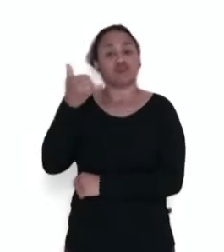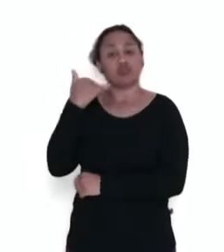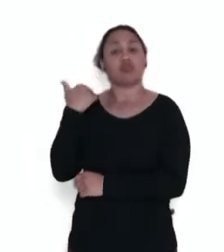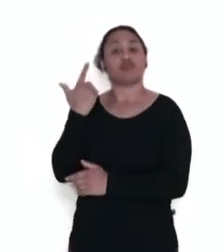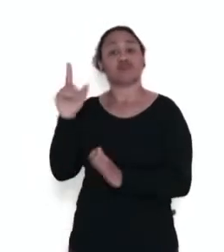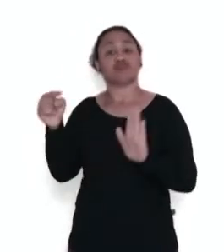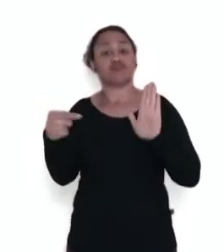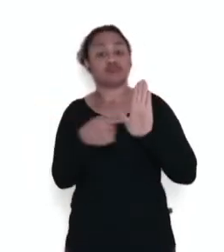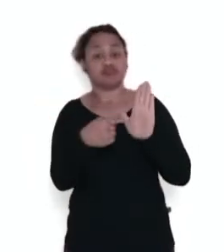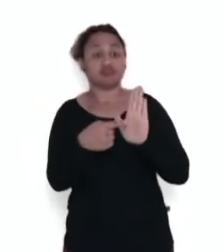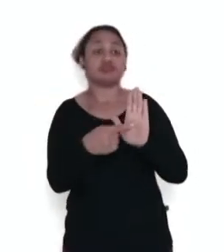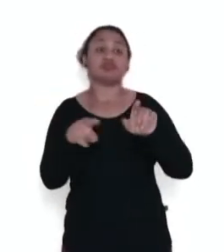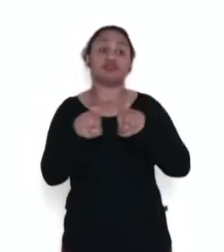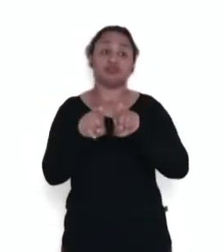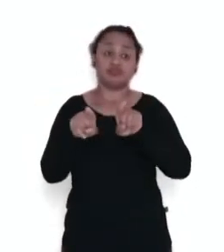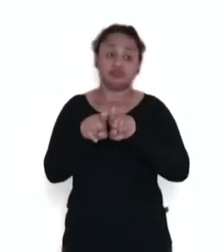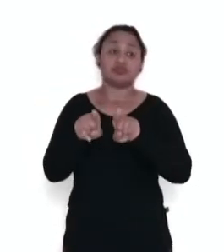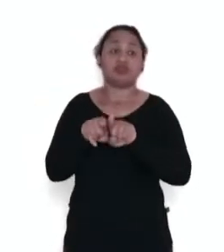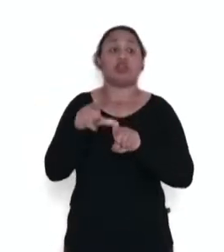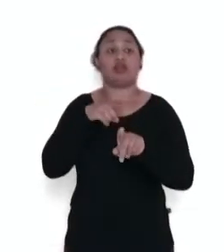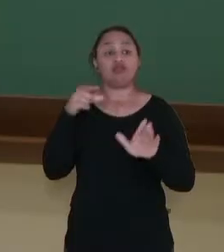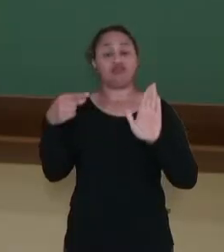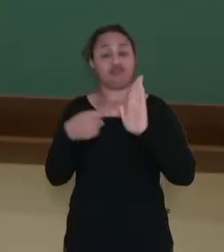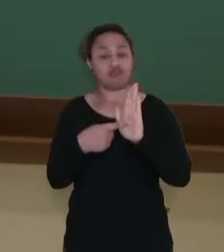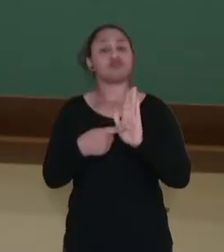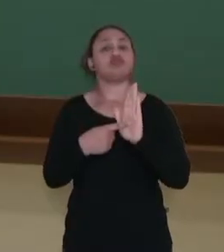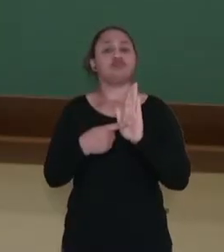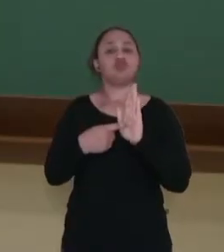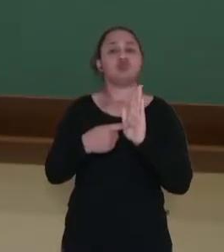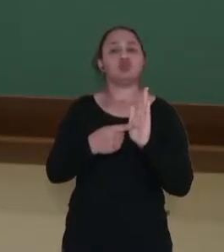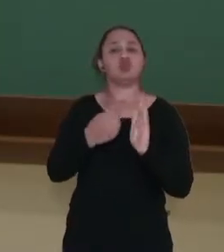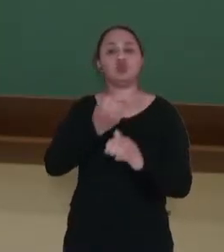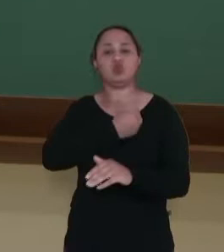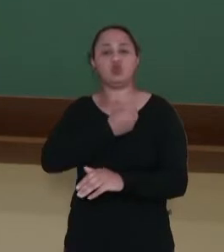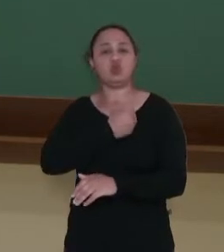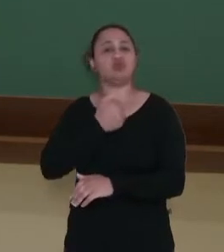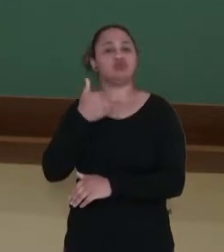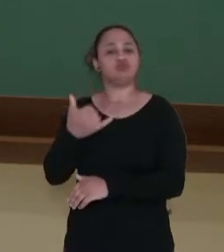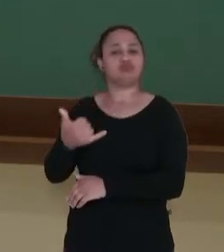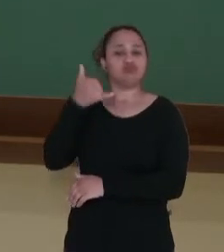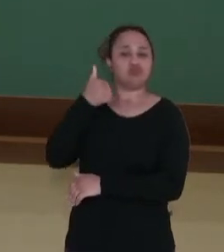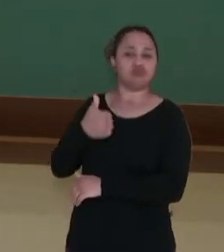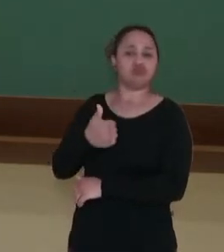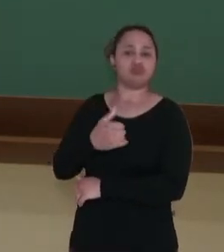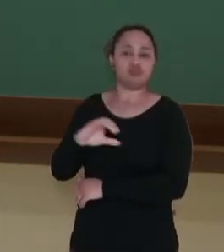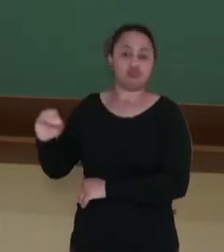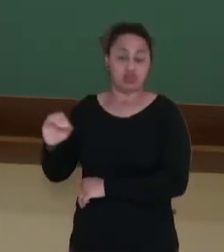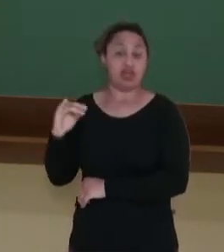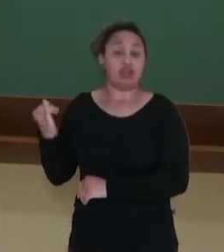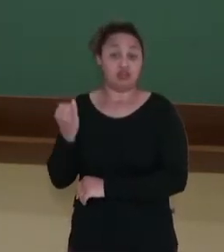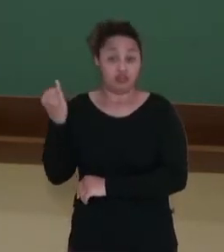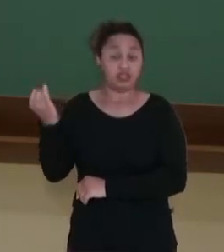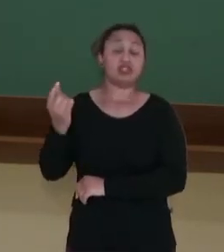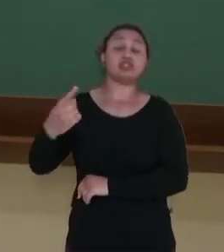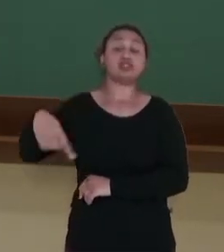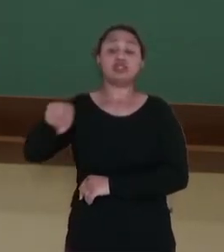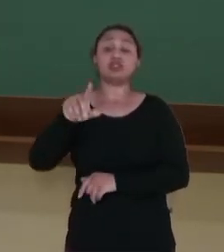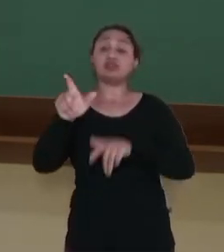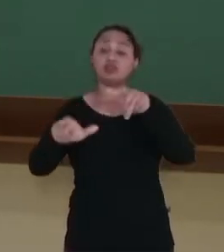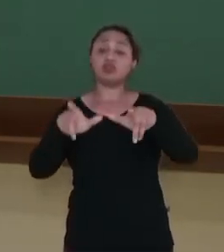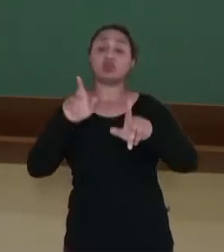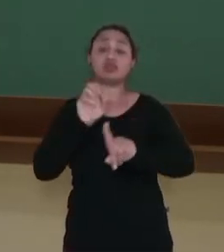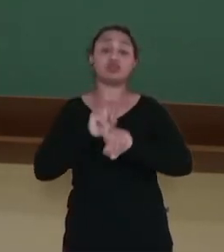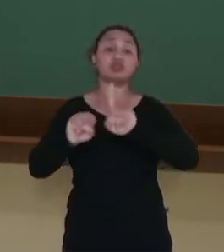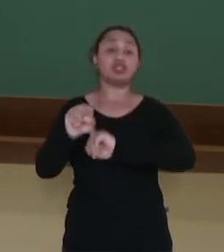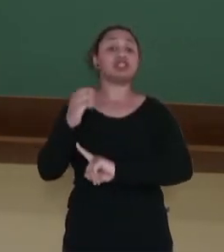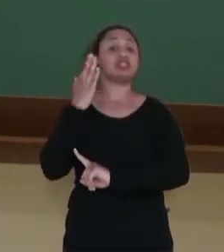denunciar. Denuncie também no Disque 100, é importante que várias pessoas da sociedade, vocês, tenham acesso a esses números. E